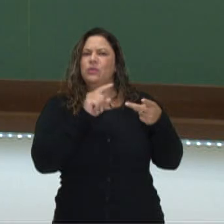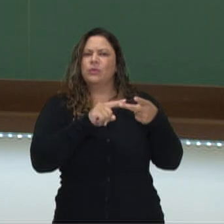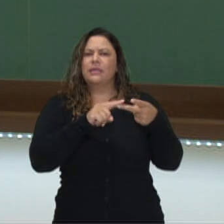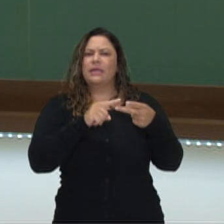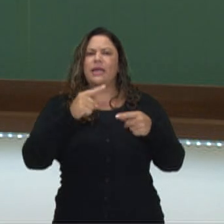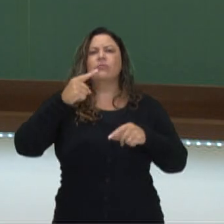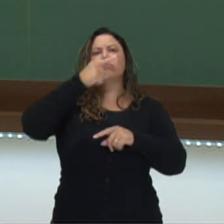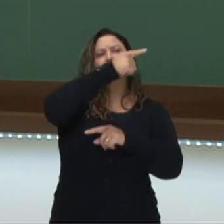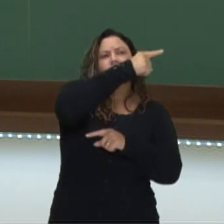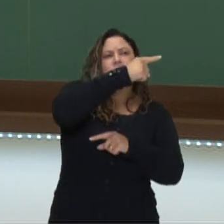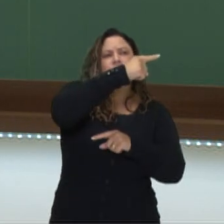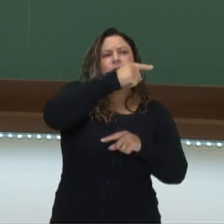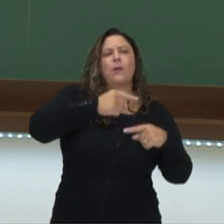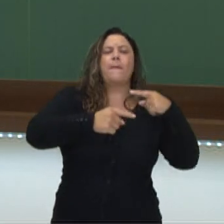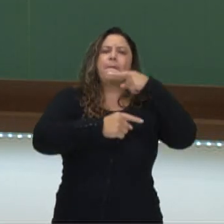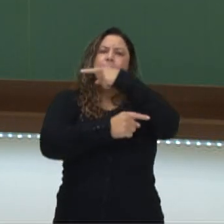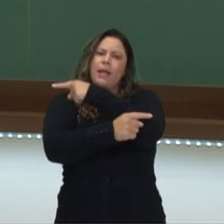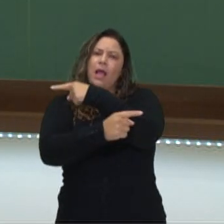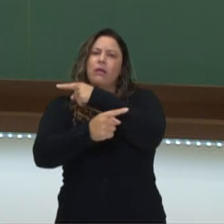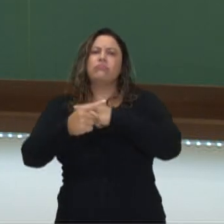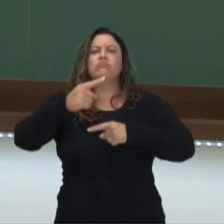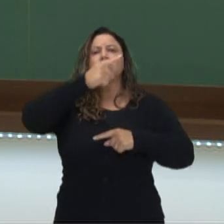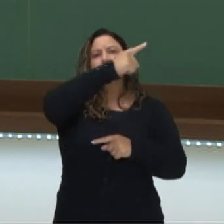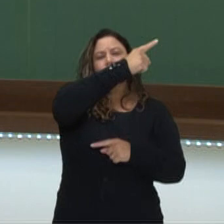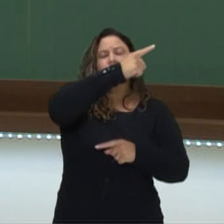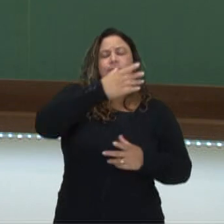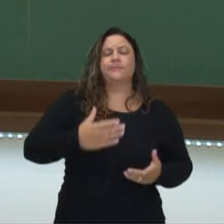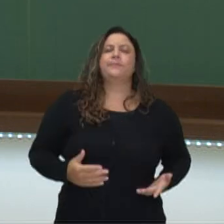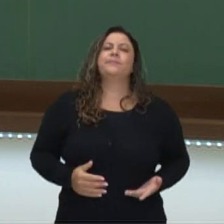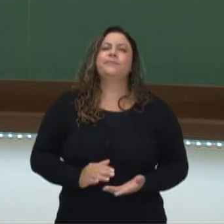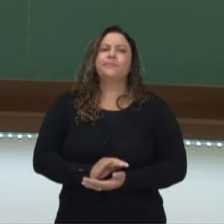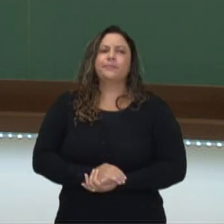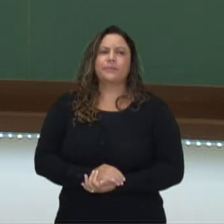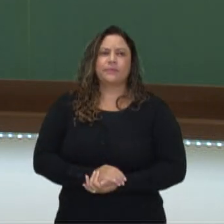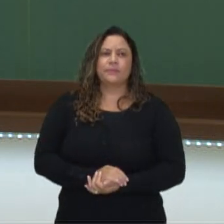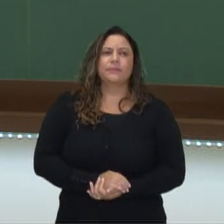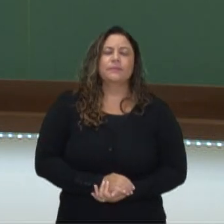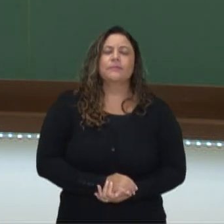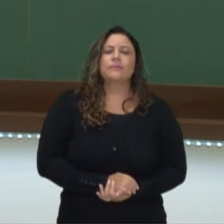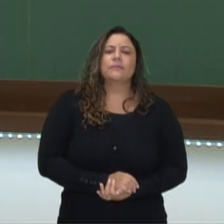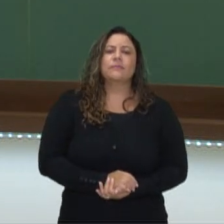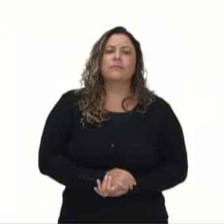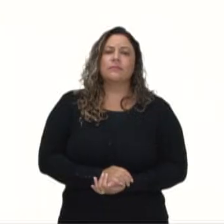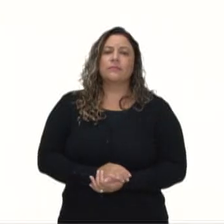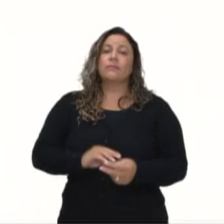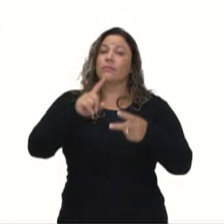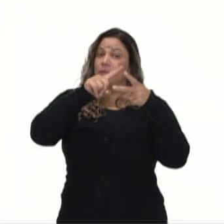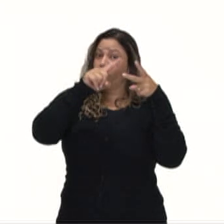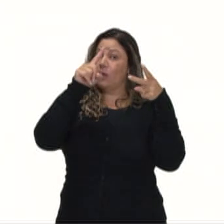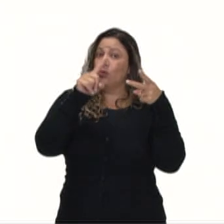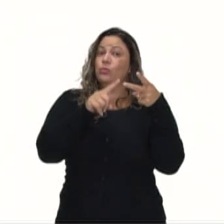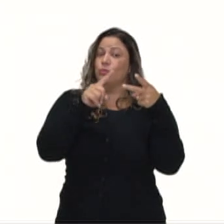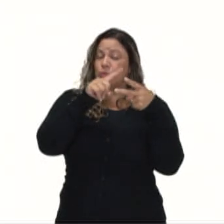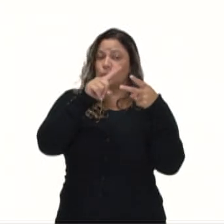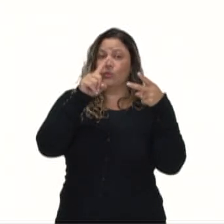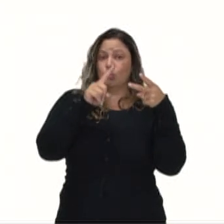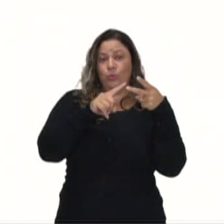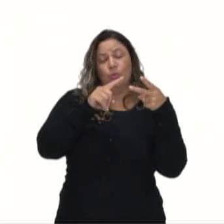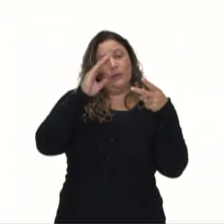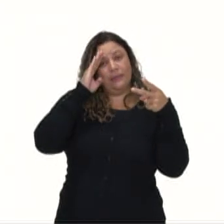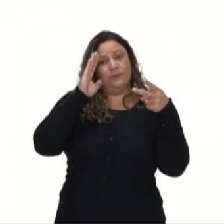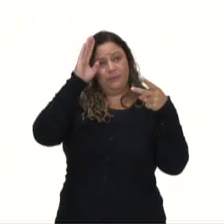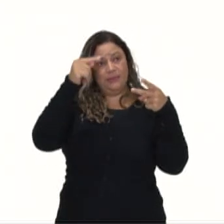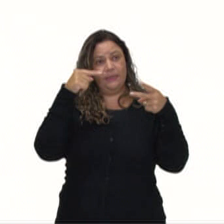direção, uma placa indicando algumas direções. E nós temos ali, né, duas direções mais destacadas,